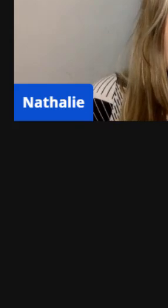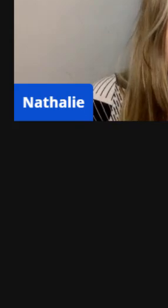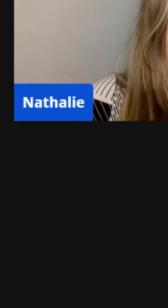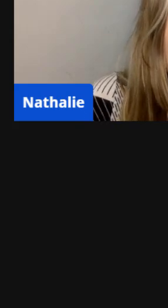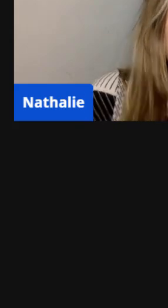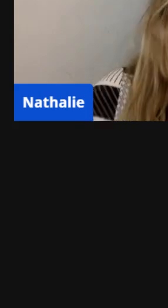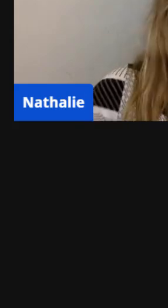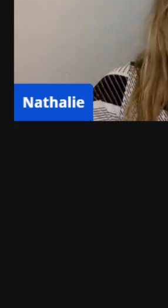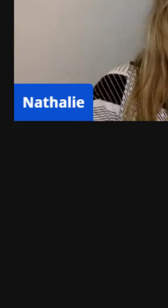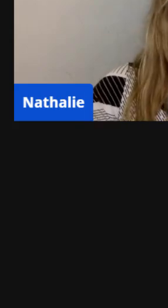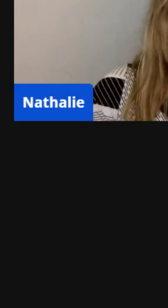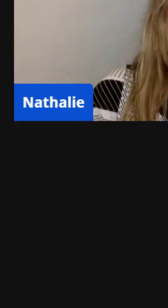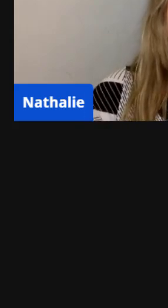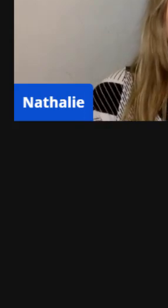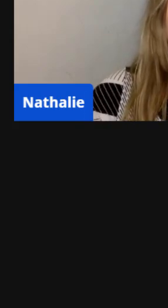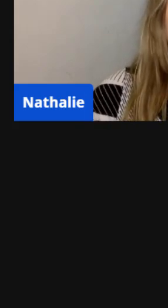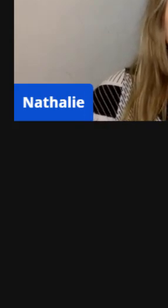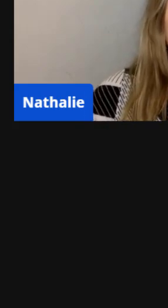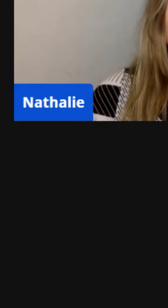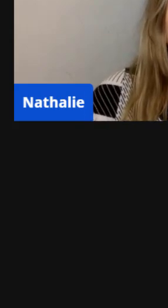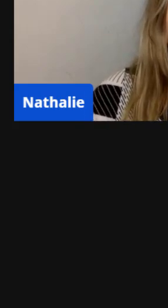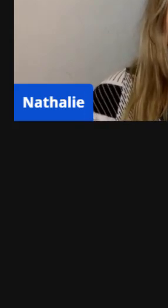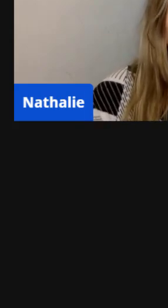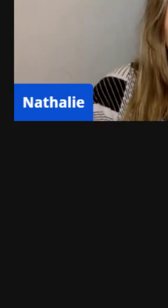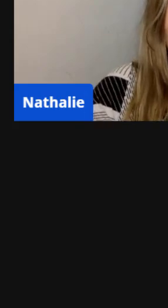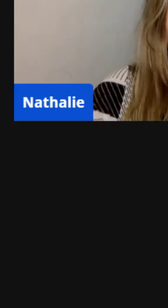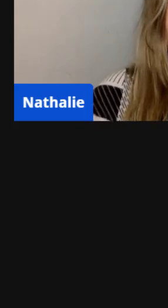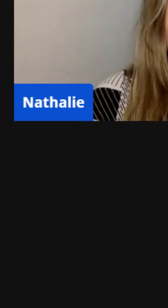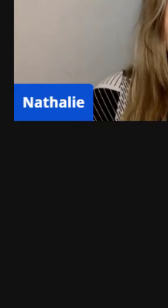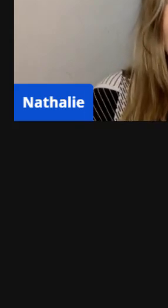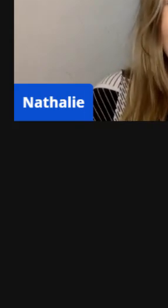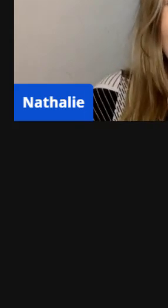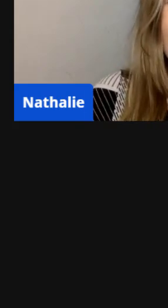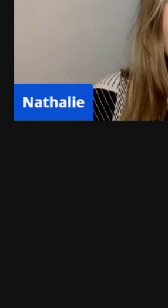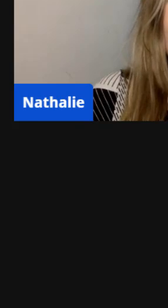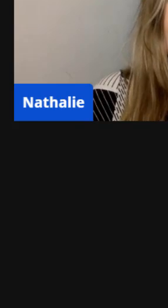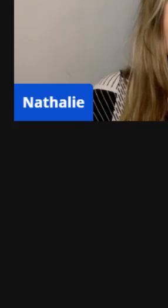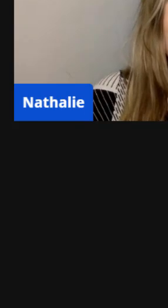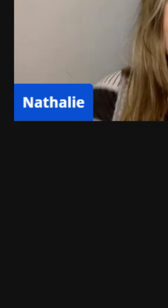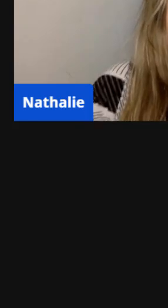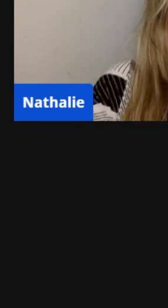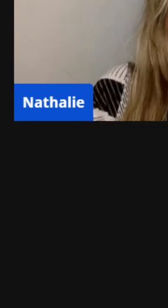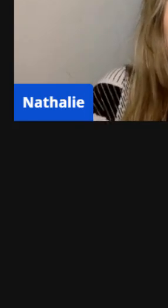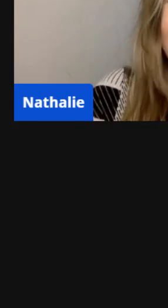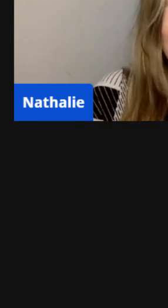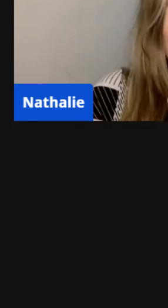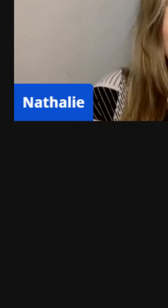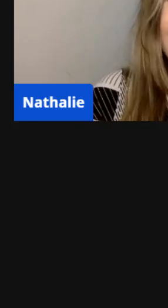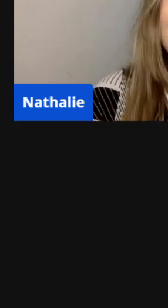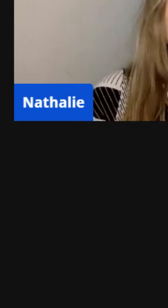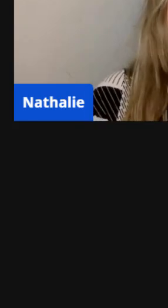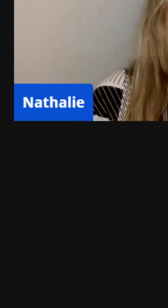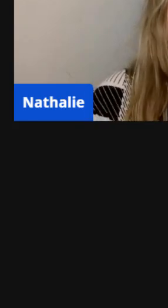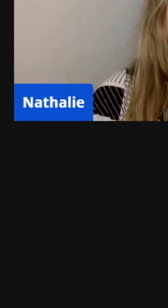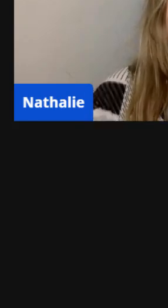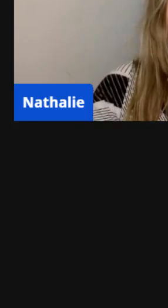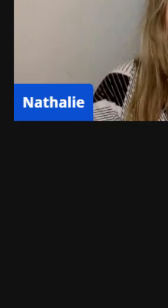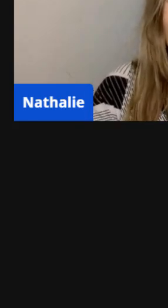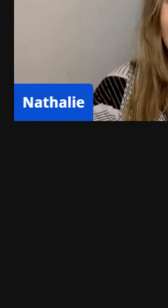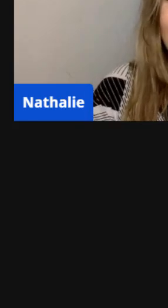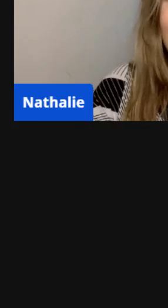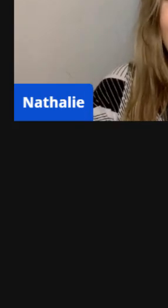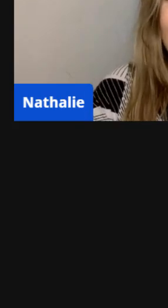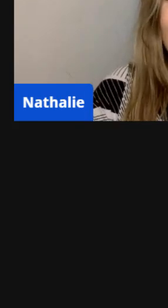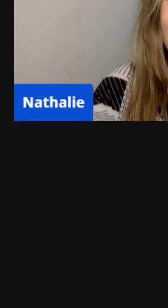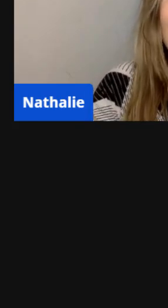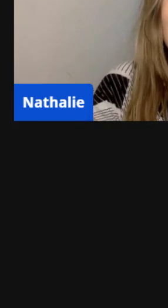Oi, professor Marcos. Olá, tudo bem, pessoal? Estão me ouvindo? Sim. Não, tudo